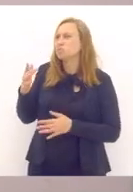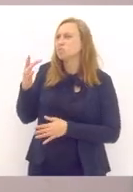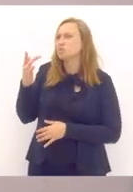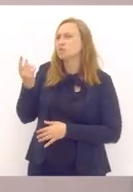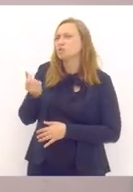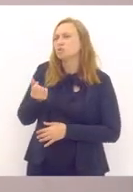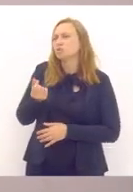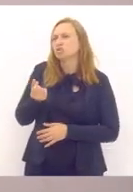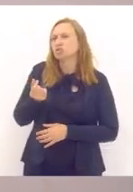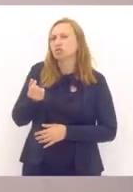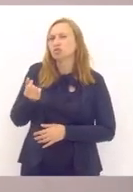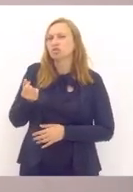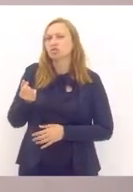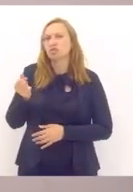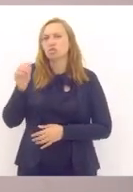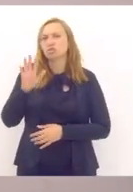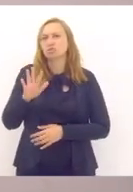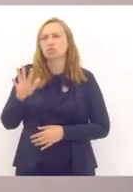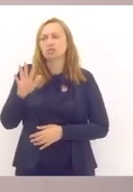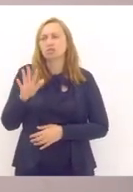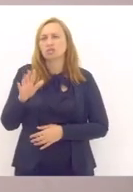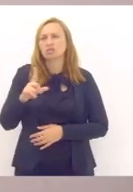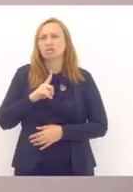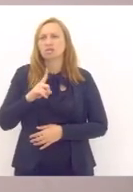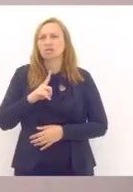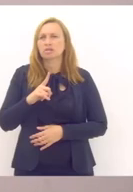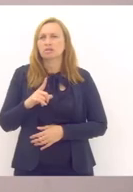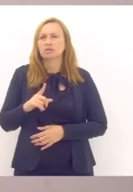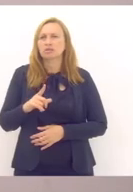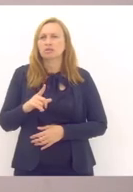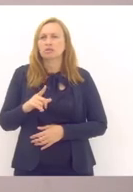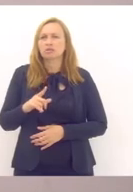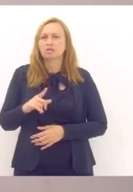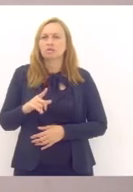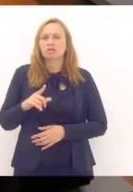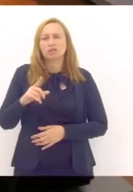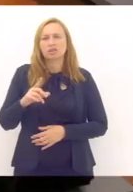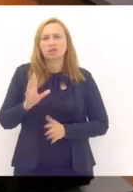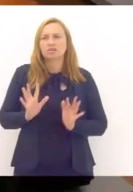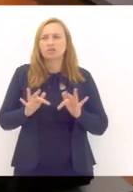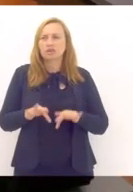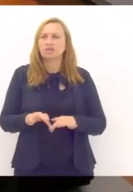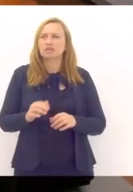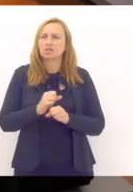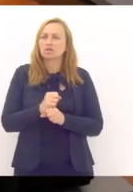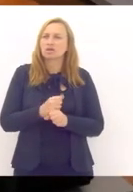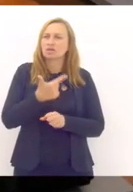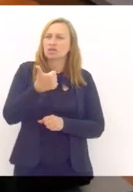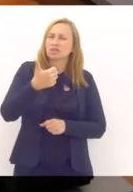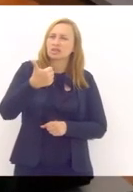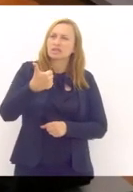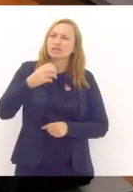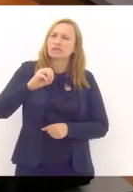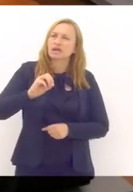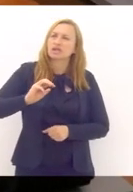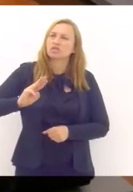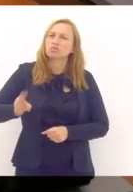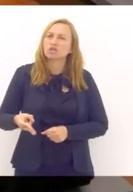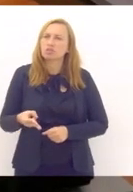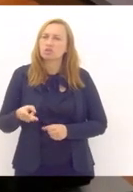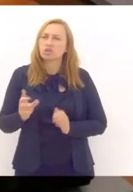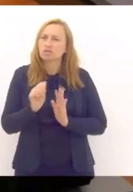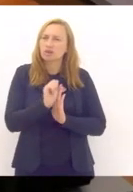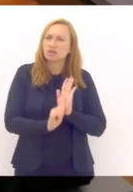tem? No Tesouro, finalizamos o ano aproximadamente 10 bilhões, e o que está no relatório oficial